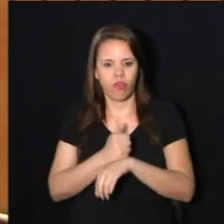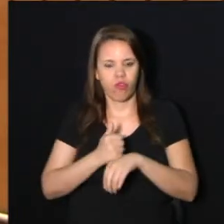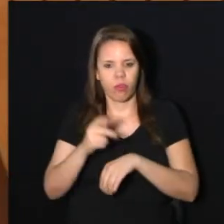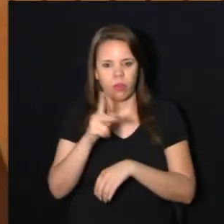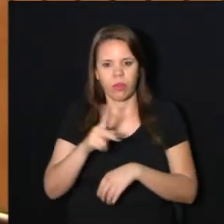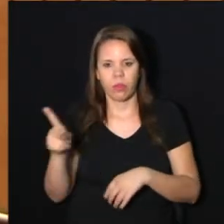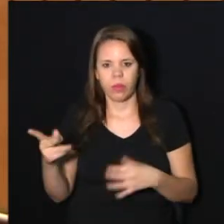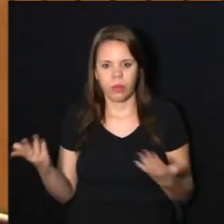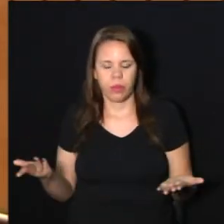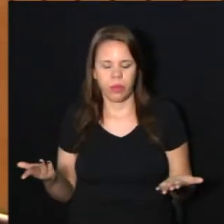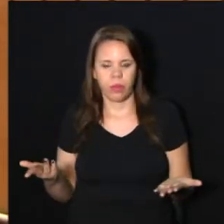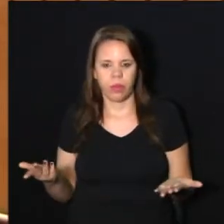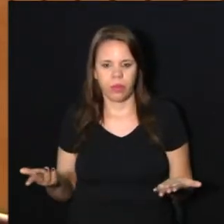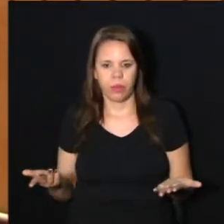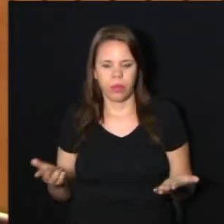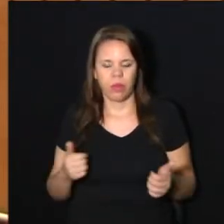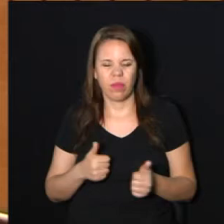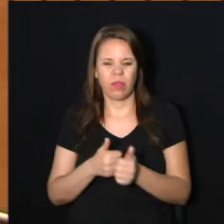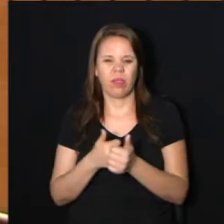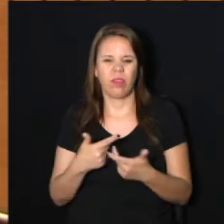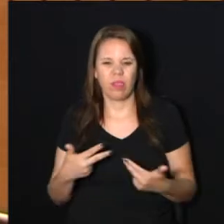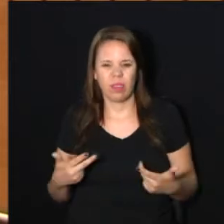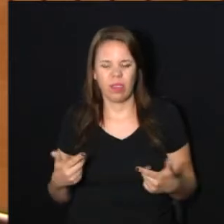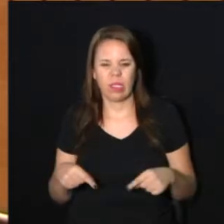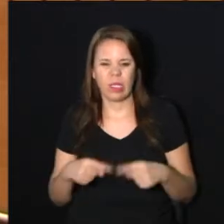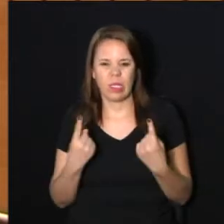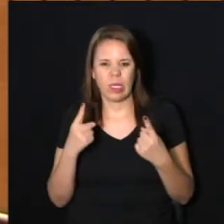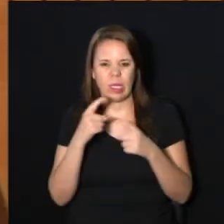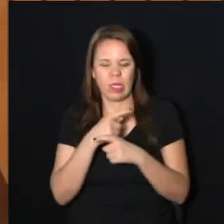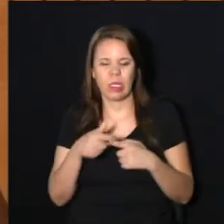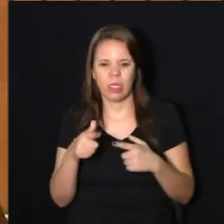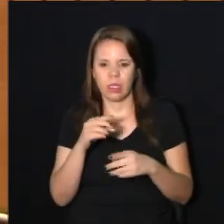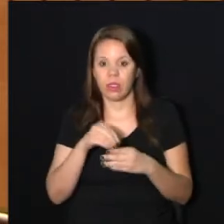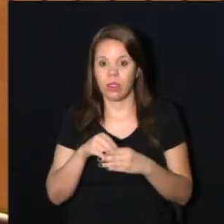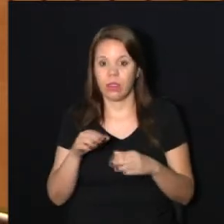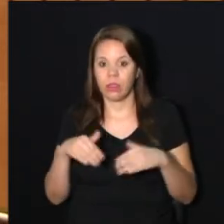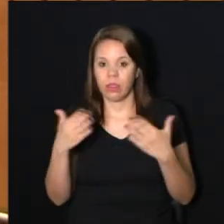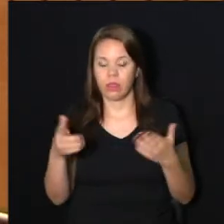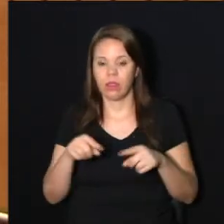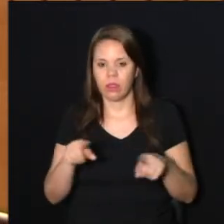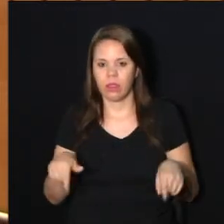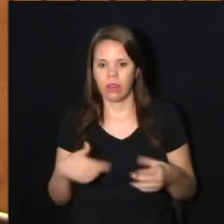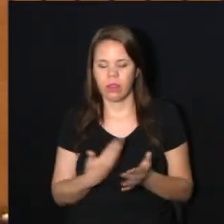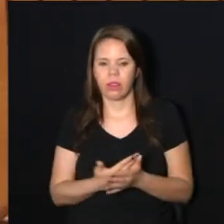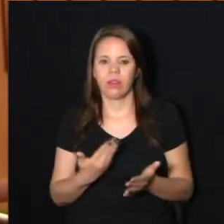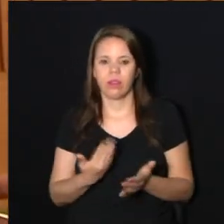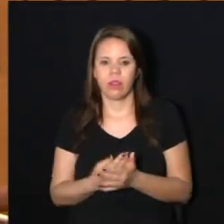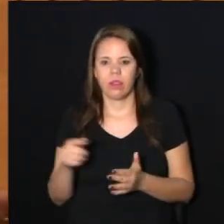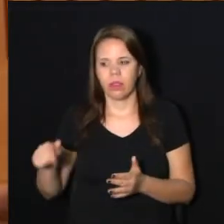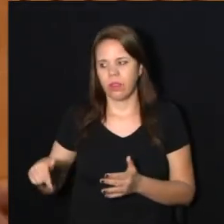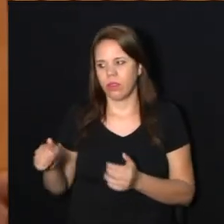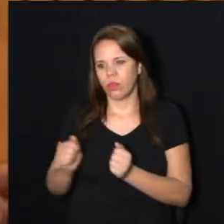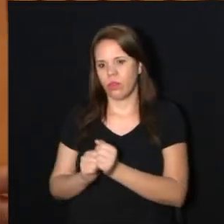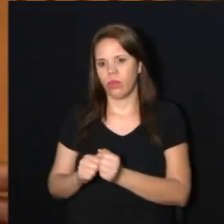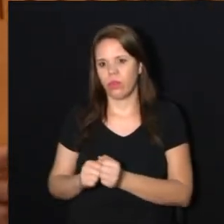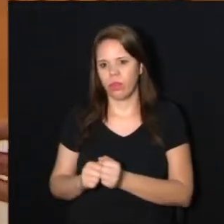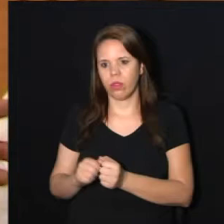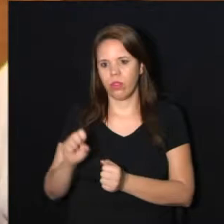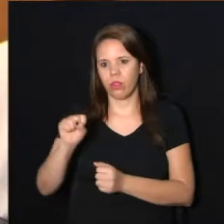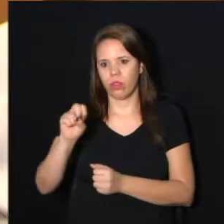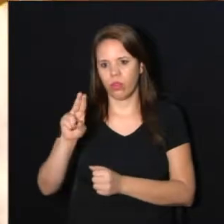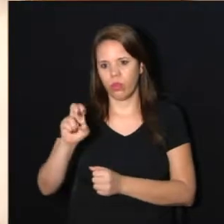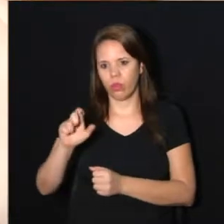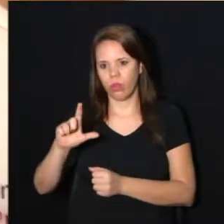professor, que vem enfrentando muitos desafios dentro e fora da sala de aula. Aqui comigo está a Sueli